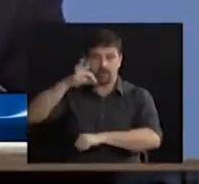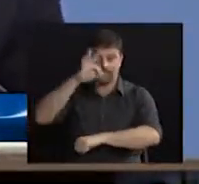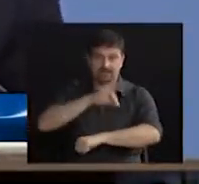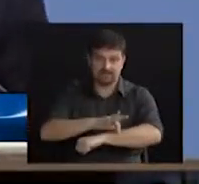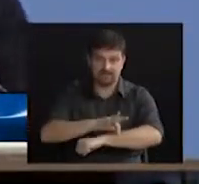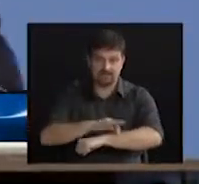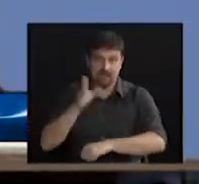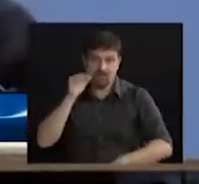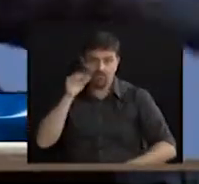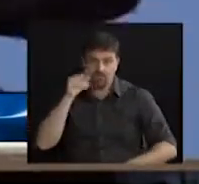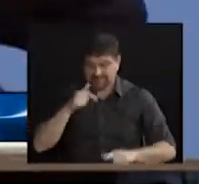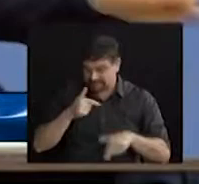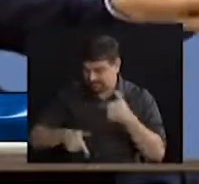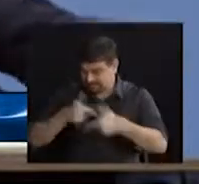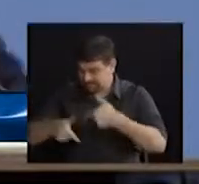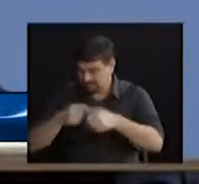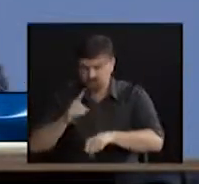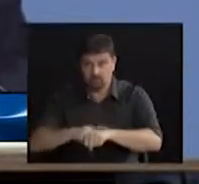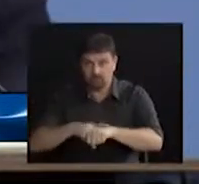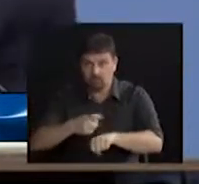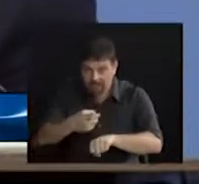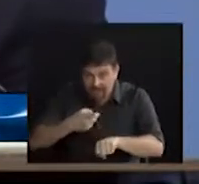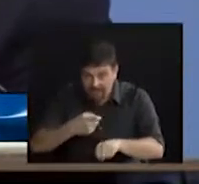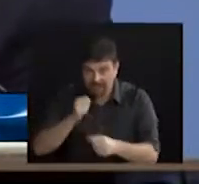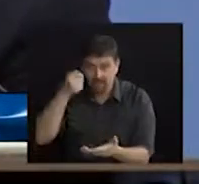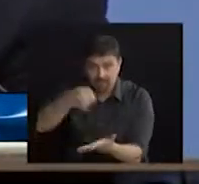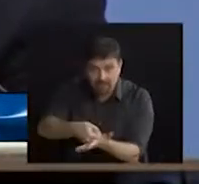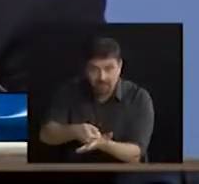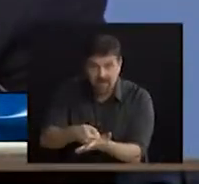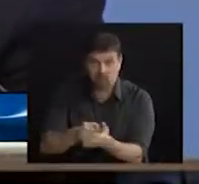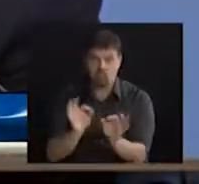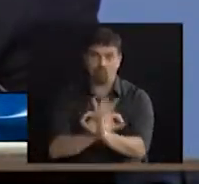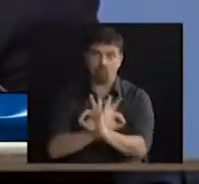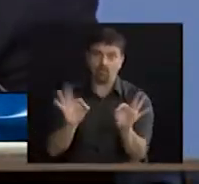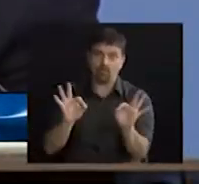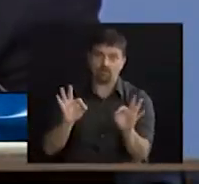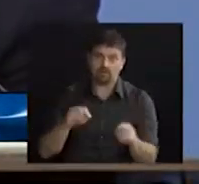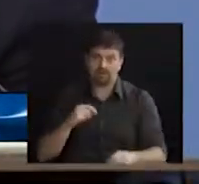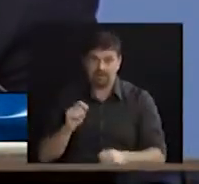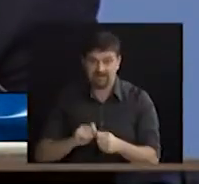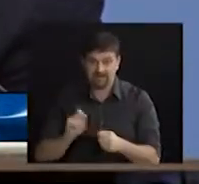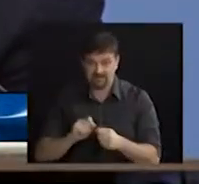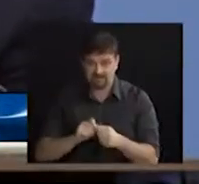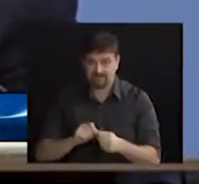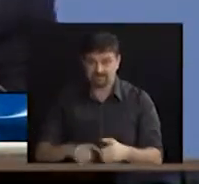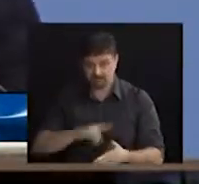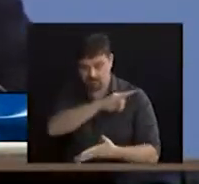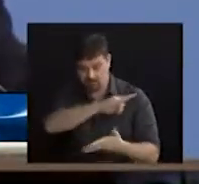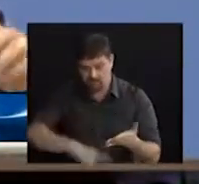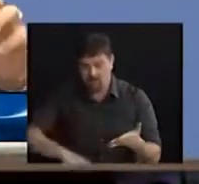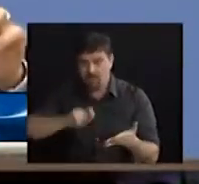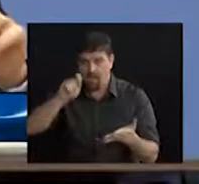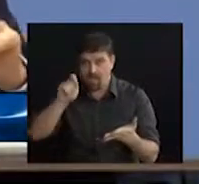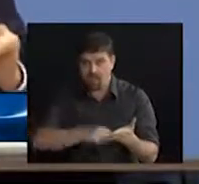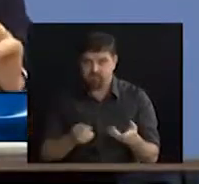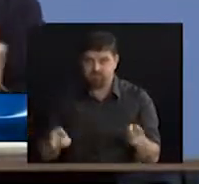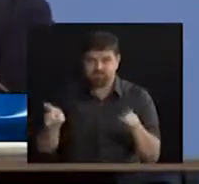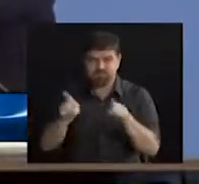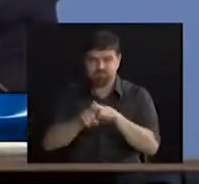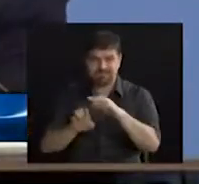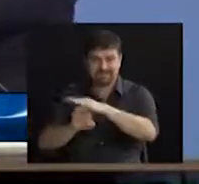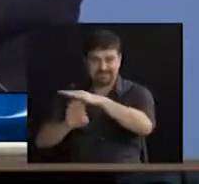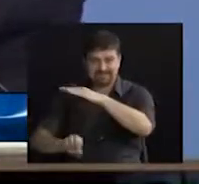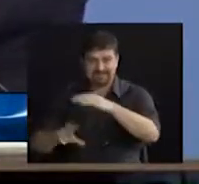hora extra na saúde, cortar hora extra de funcionário na educação e manter esses contratos superfaturados